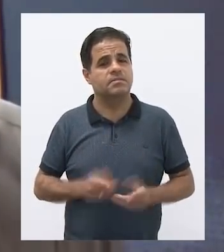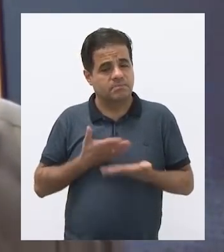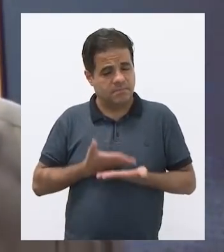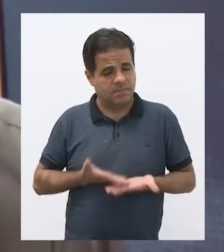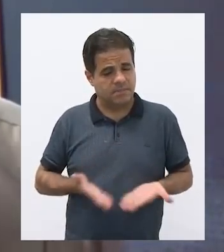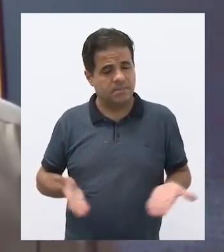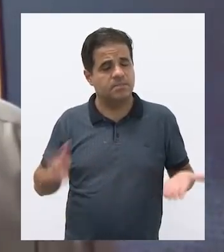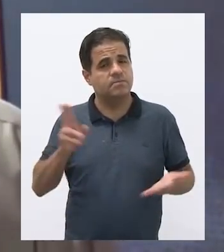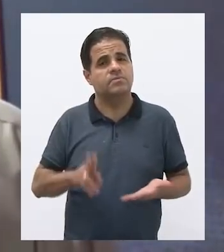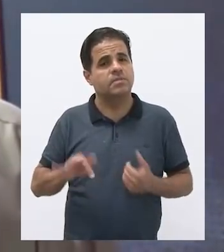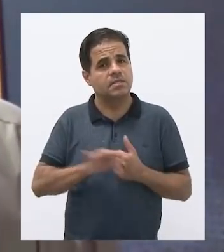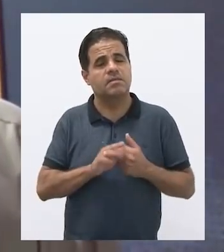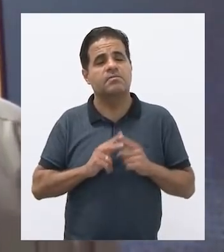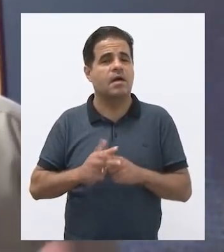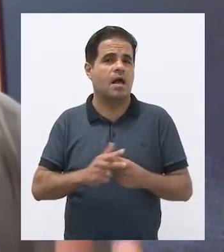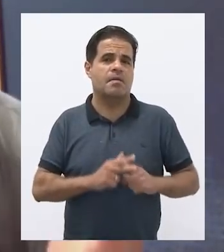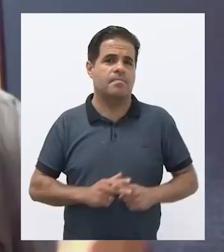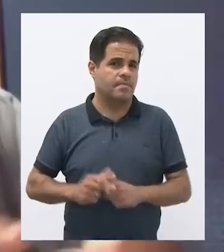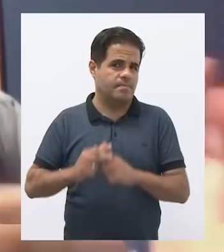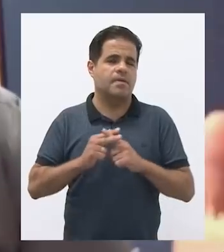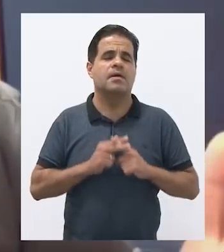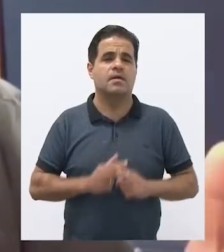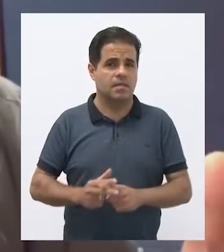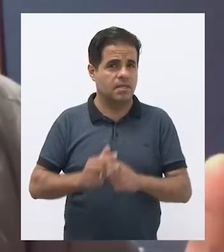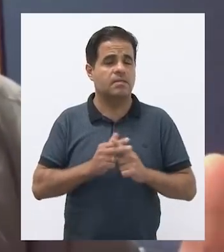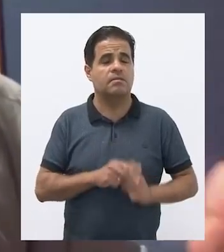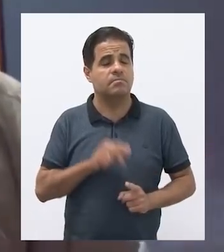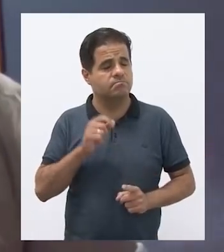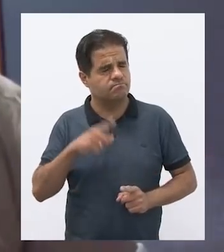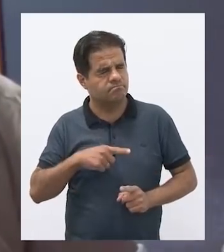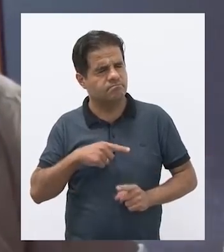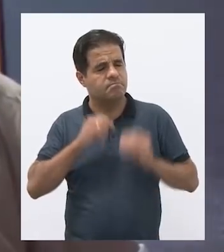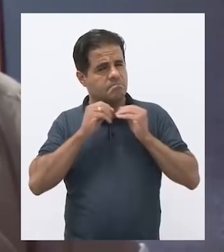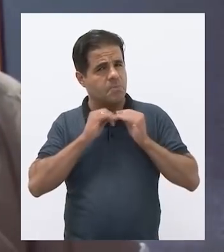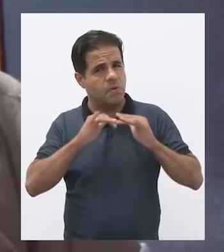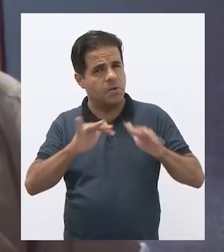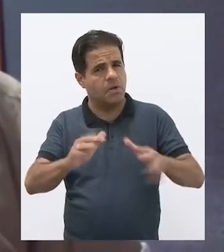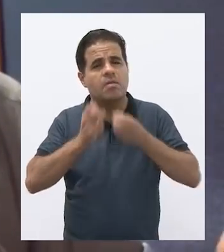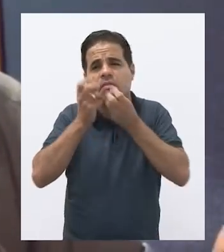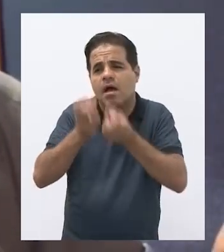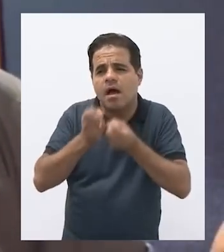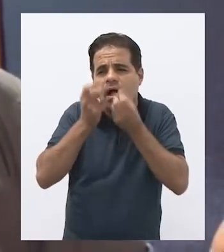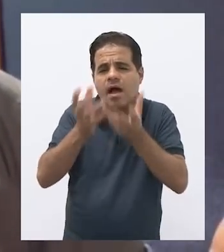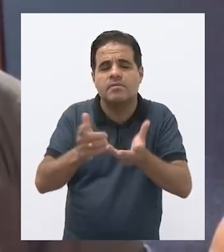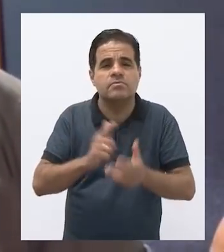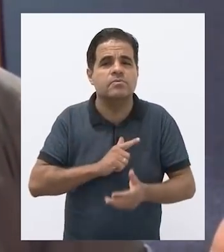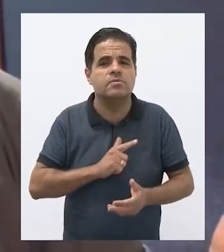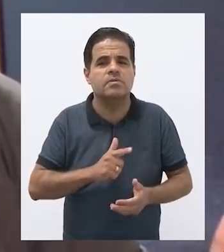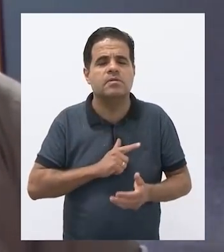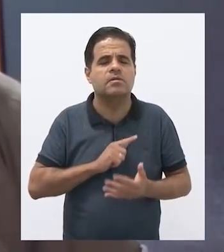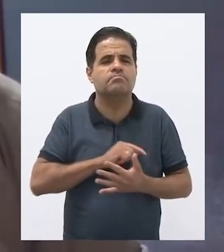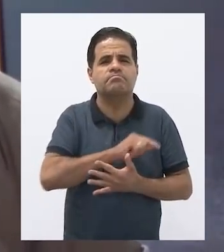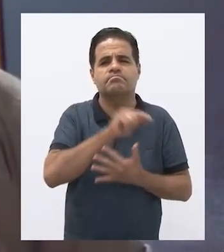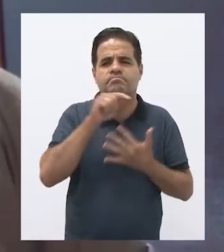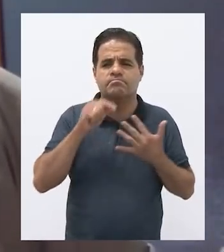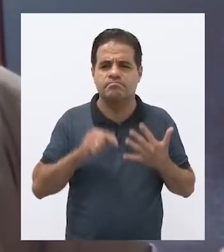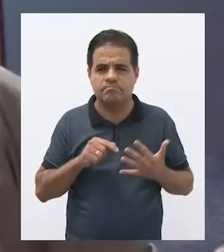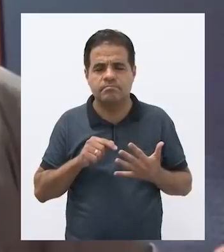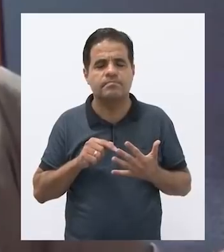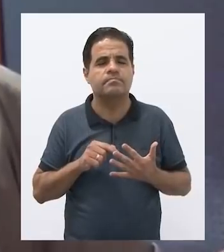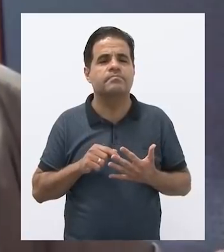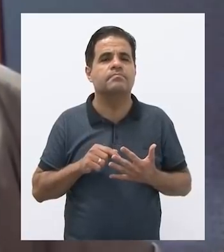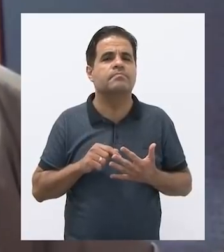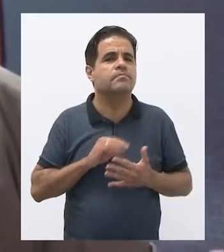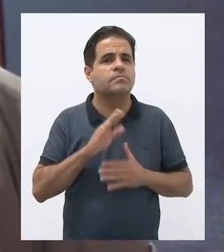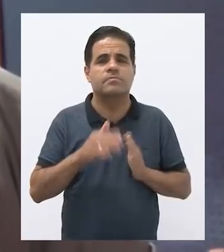para utilizar essas ferramentas. Porque se a gente tem vazamento de dados, porque se a gente tem o revenge porn, que é o pornô de